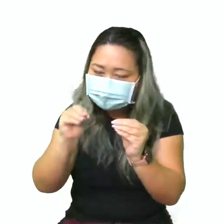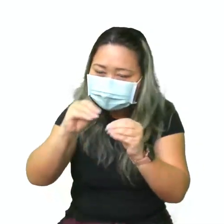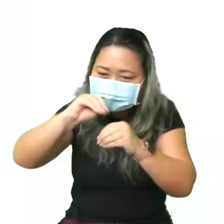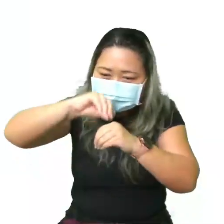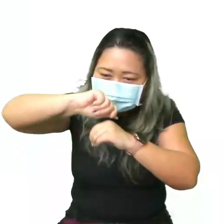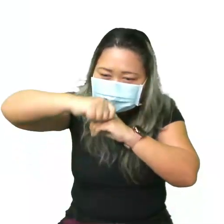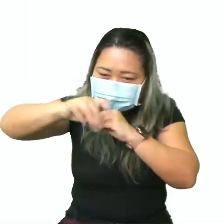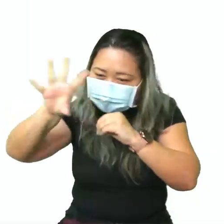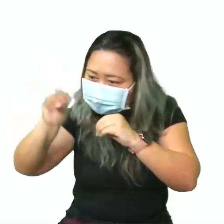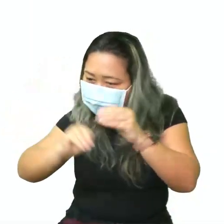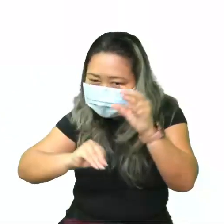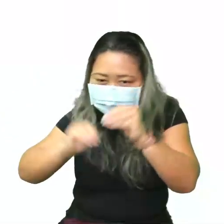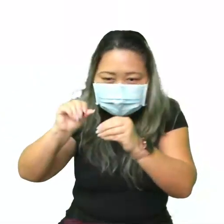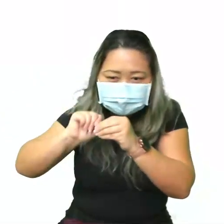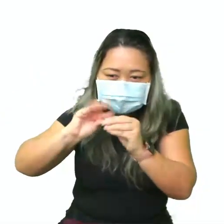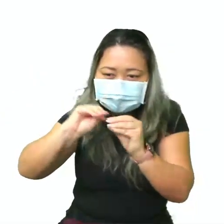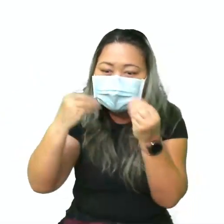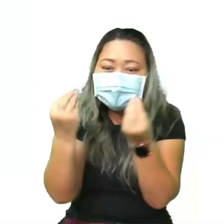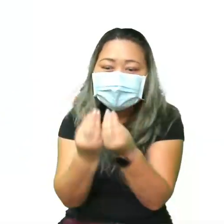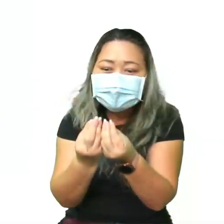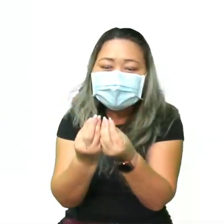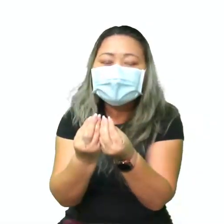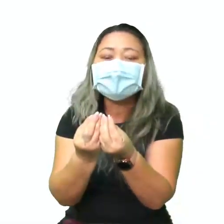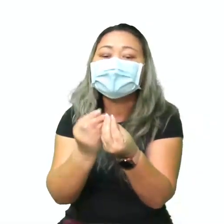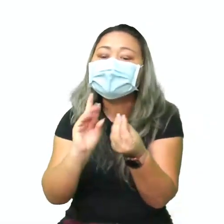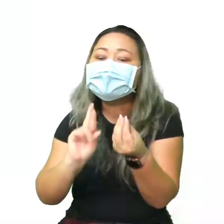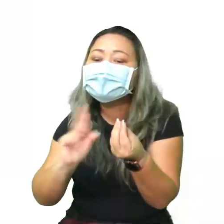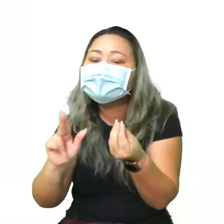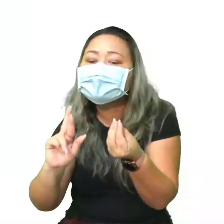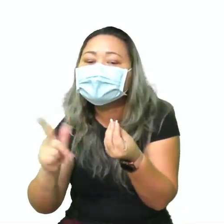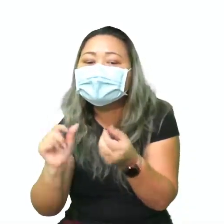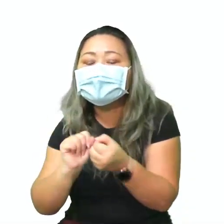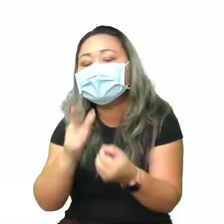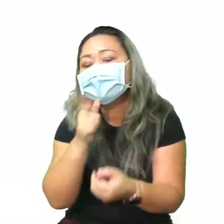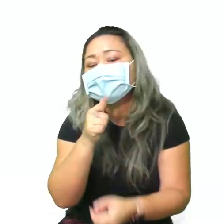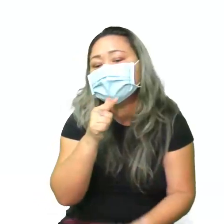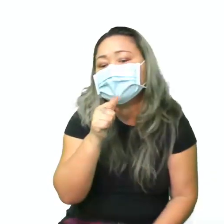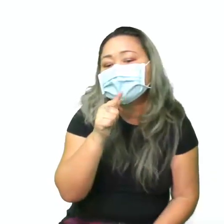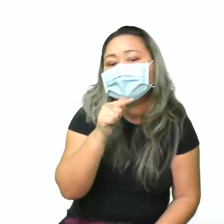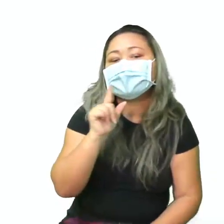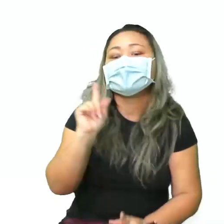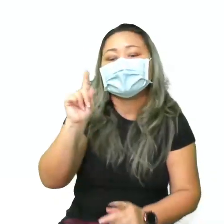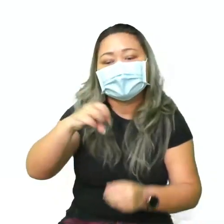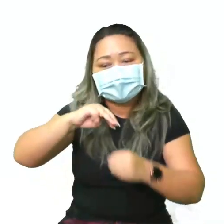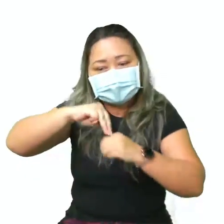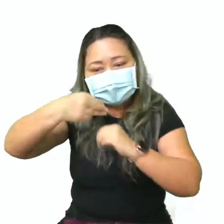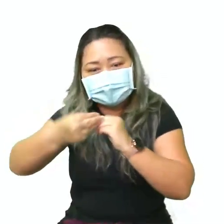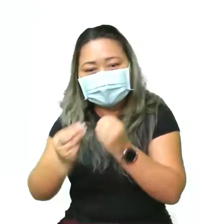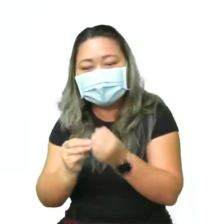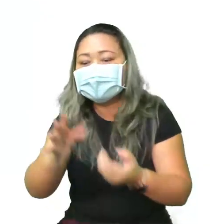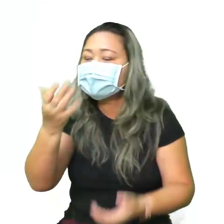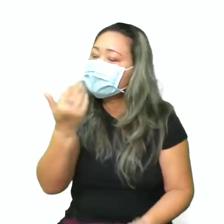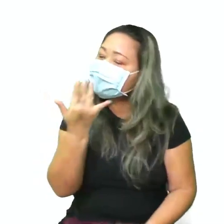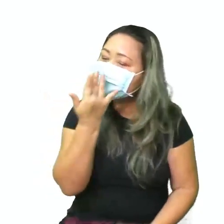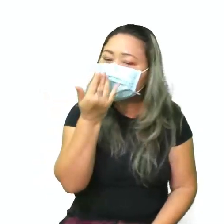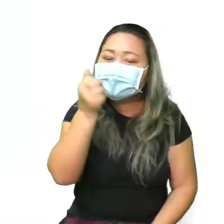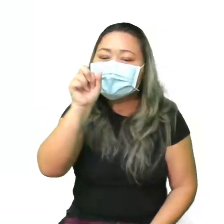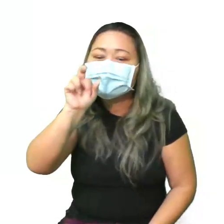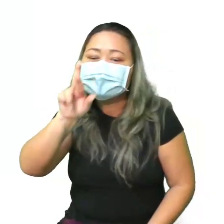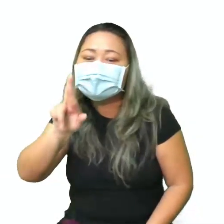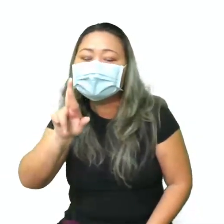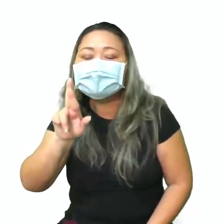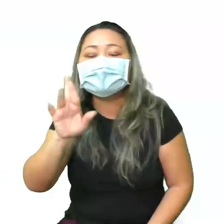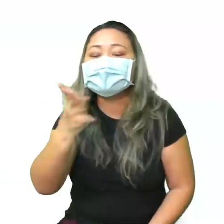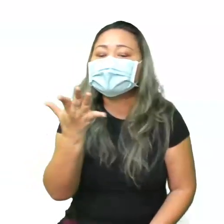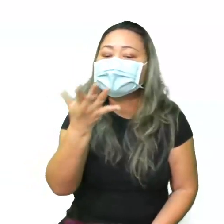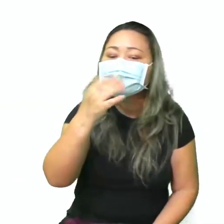E aí você tem, então, essa estrutura ali, prótons e nêutrons dentro e os elétrons circulando. Então, é um átomo, certo? A junção